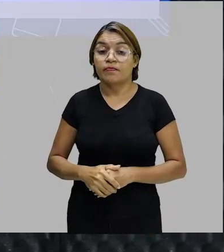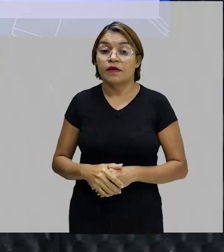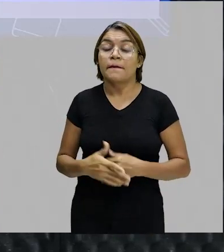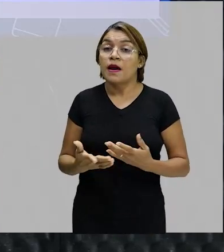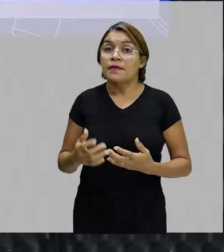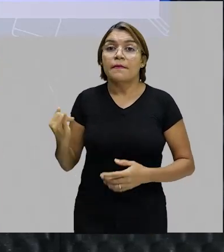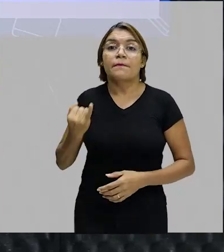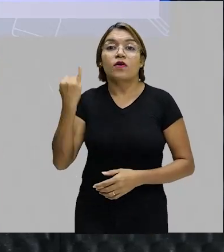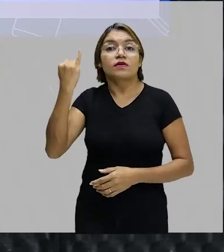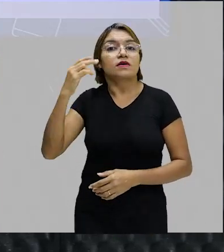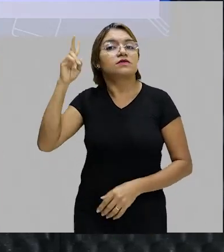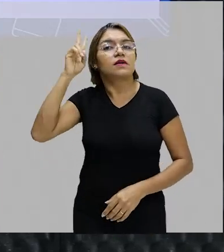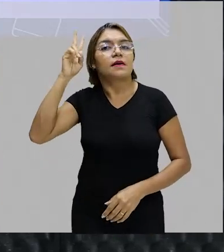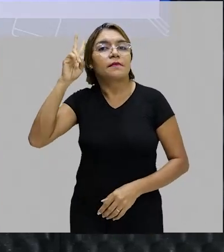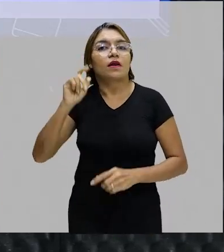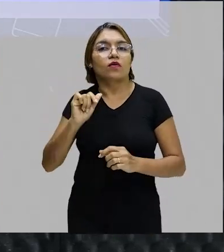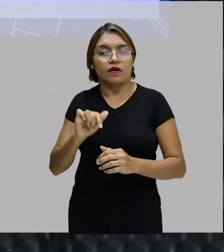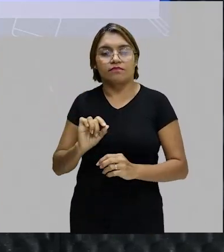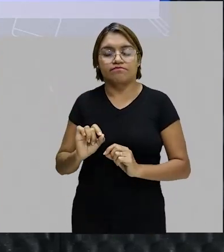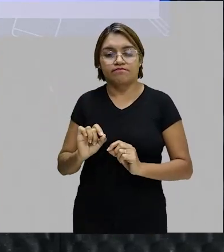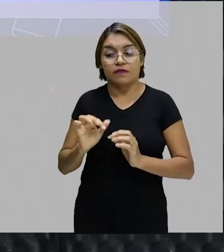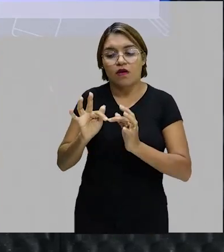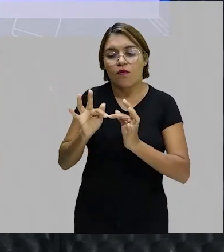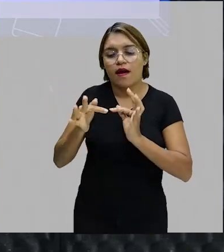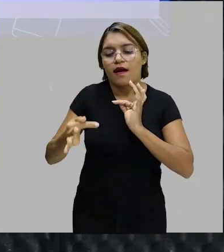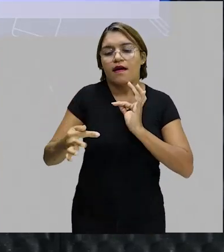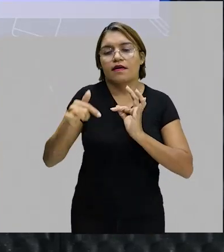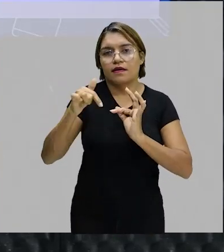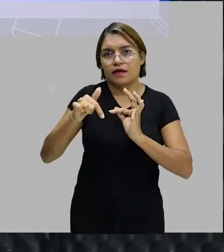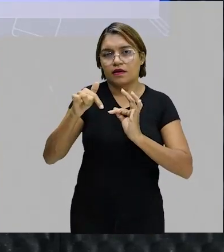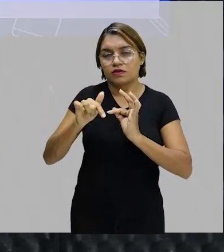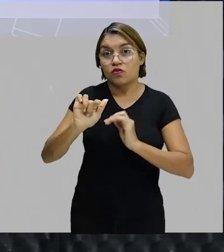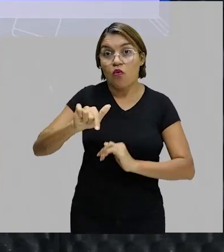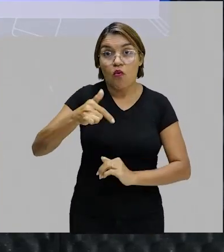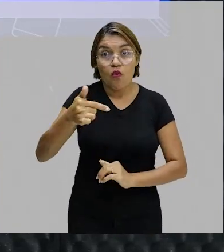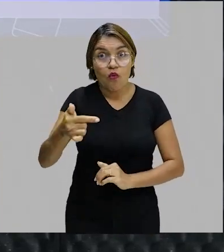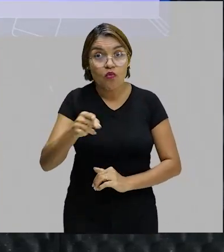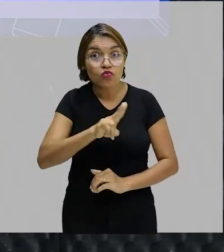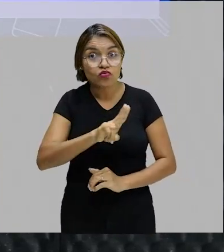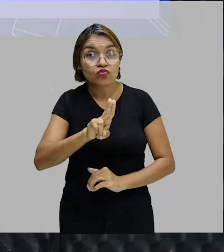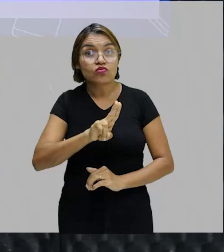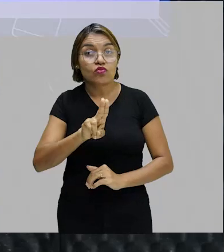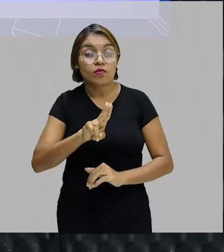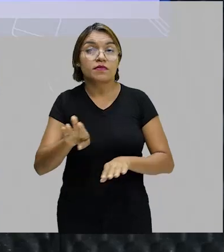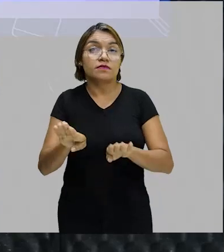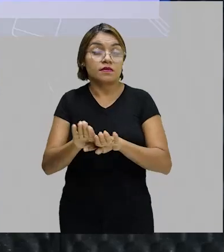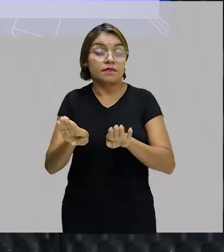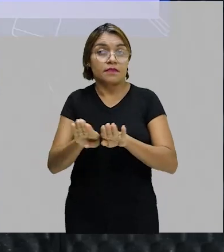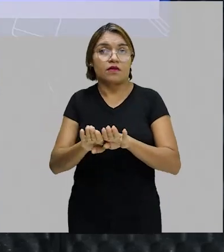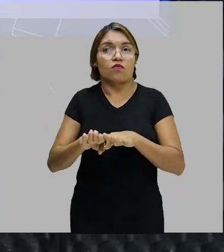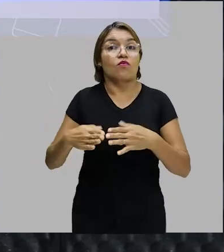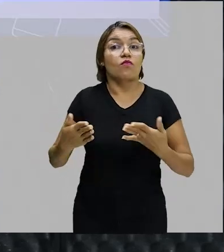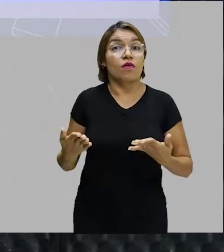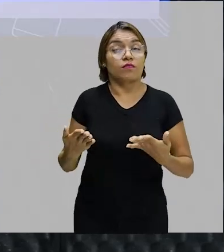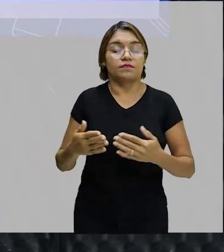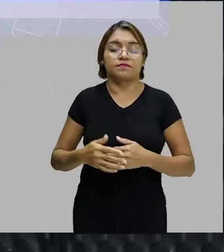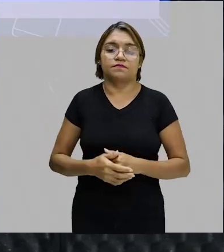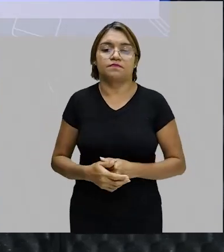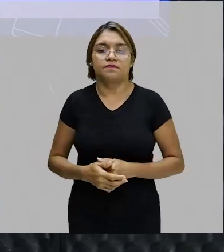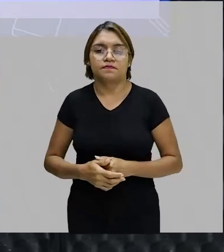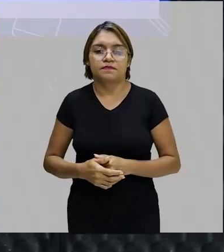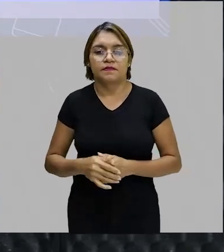que vocês podem chamar o arcadismo, vocês podem encontrar o arcadismo com outro nome. Quais os outros nomes que vocês podem encontrar?